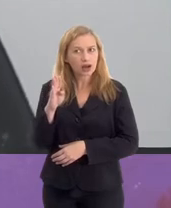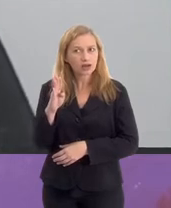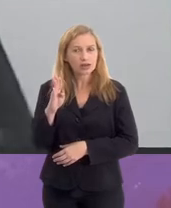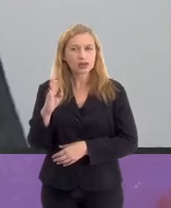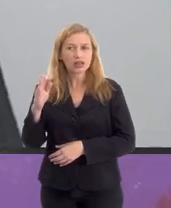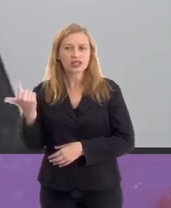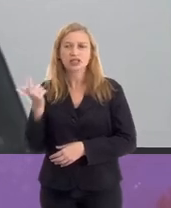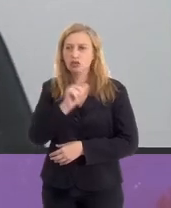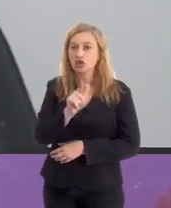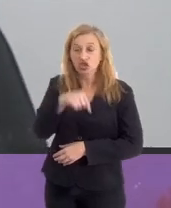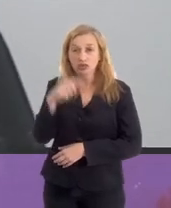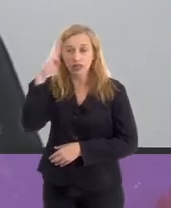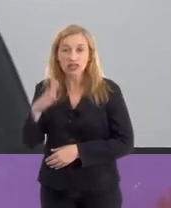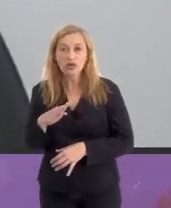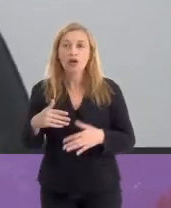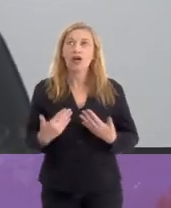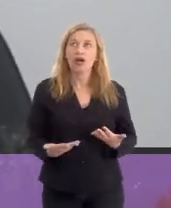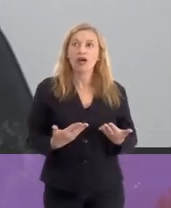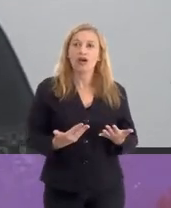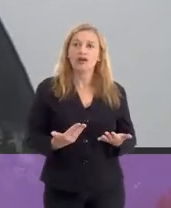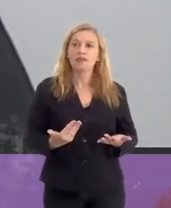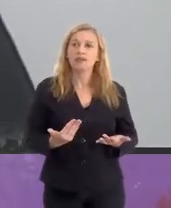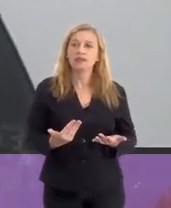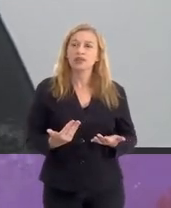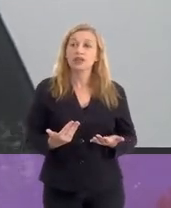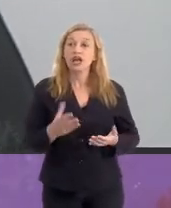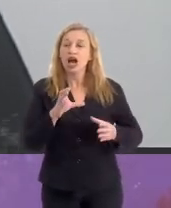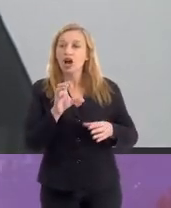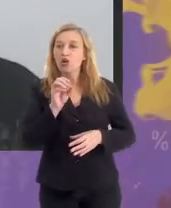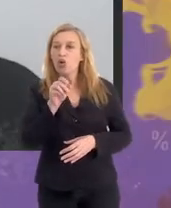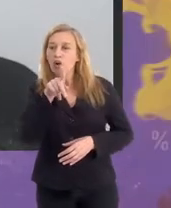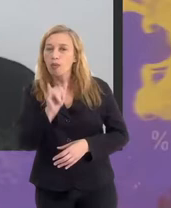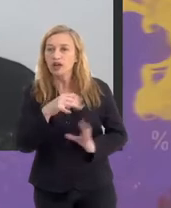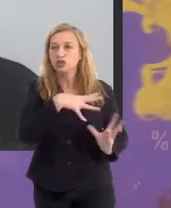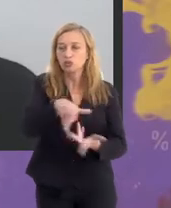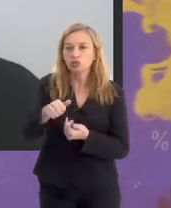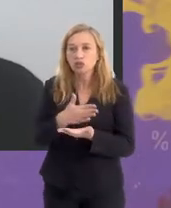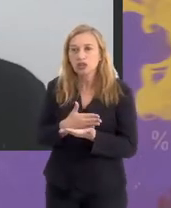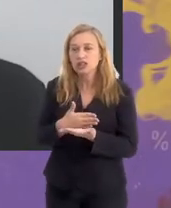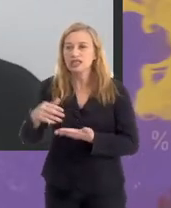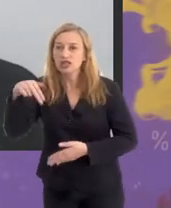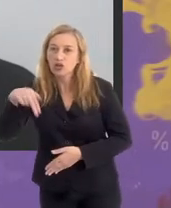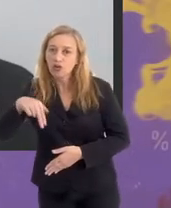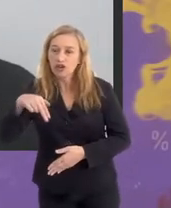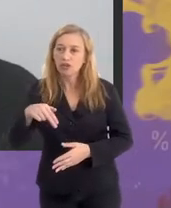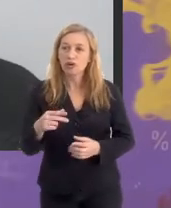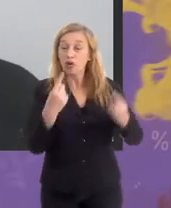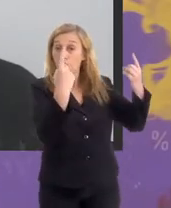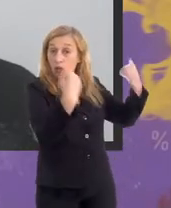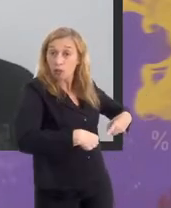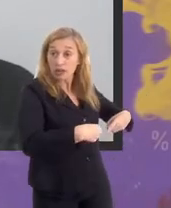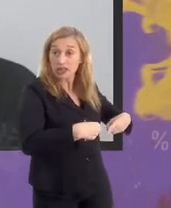clubes de pontos favoritos essas conquistas Aqui no Brasil é copa do mundo começa quando você falou em